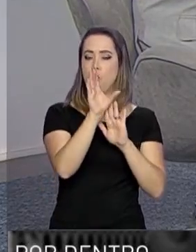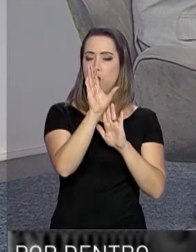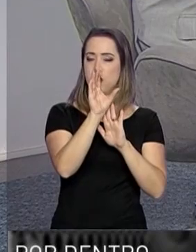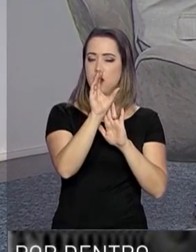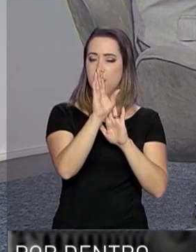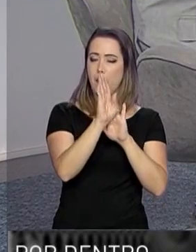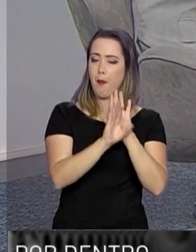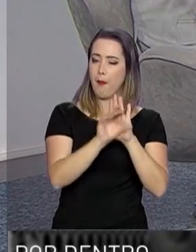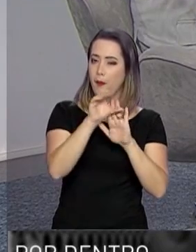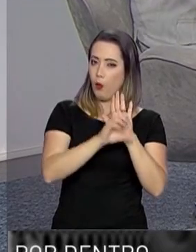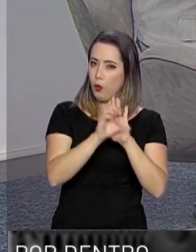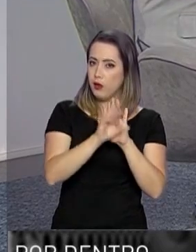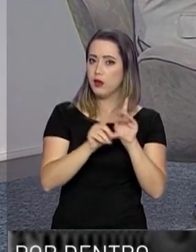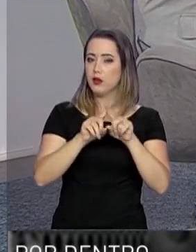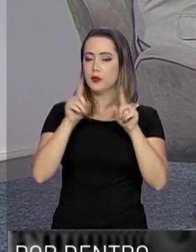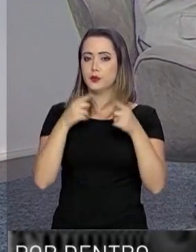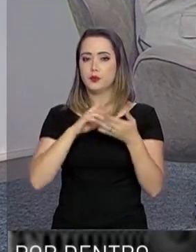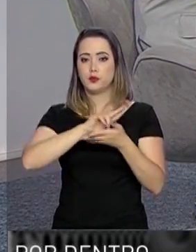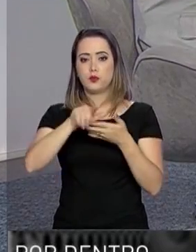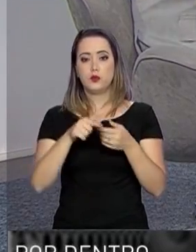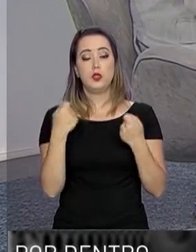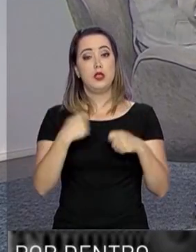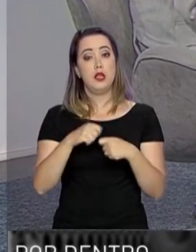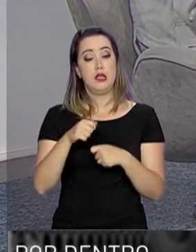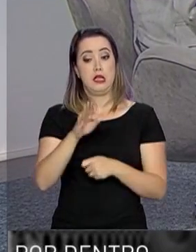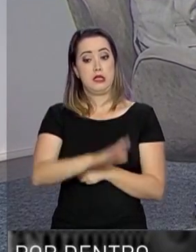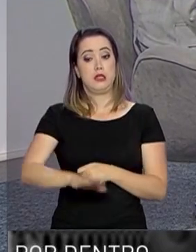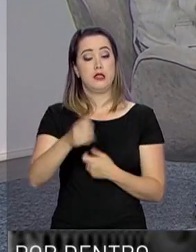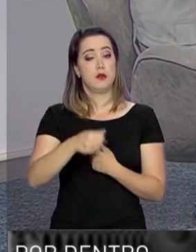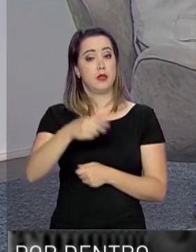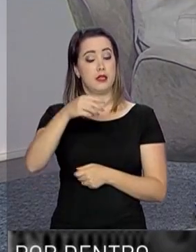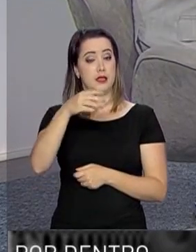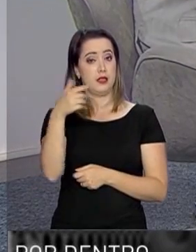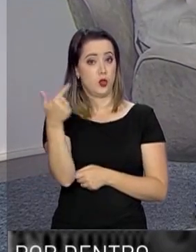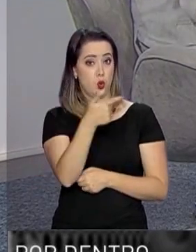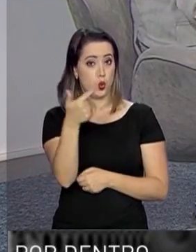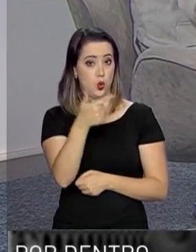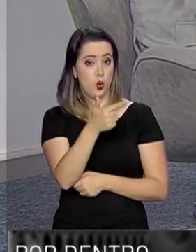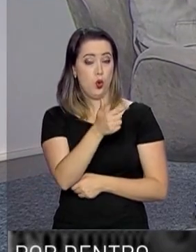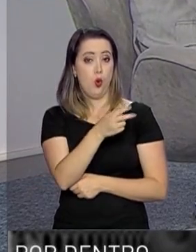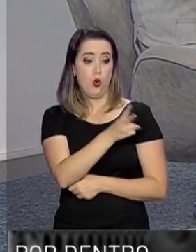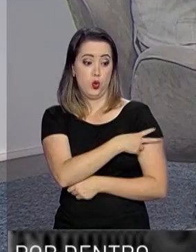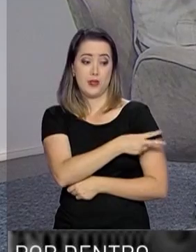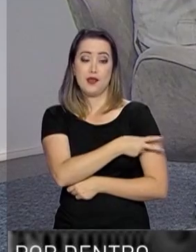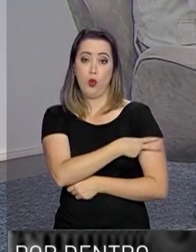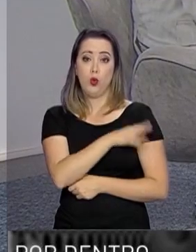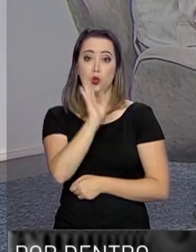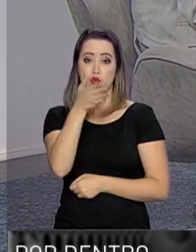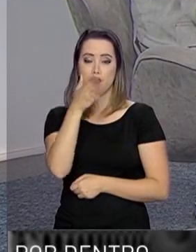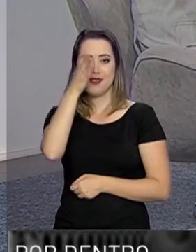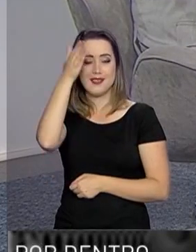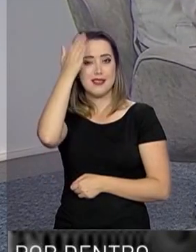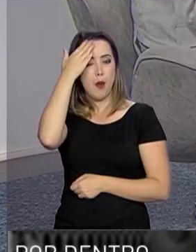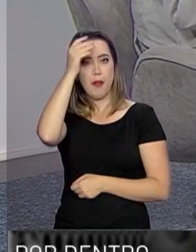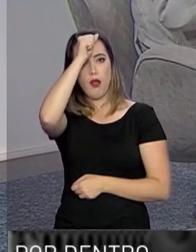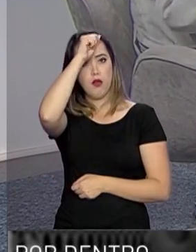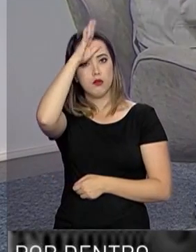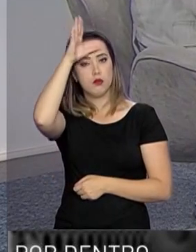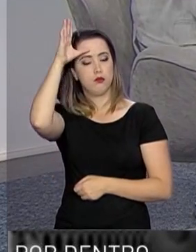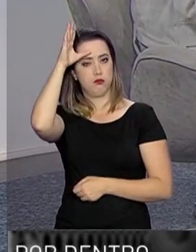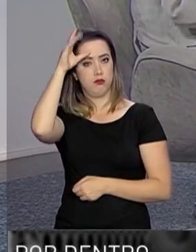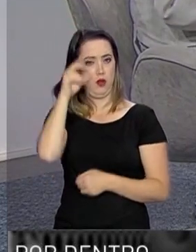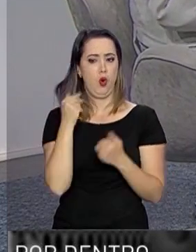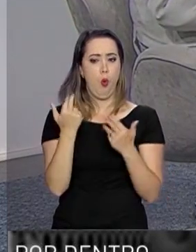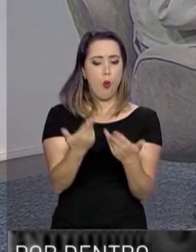as crianças sejam alfabetizadas no segundo ano do ensino fundamental, não no terceiro, já é tarde. As crianças da escola pública